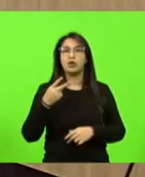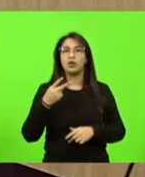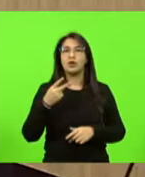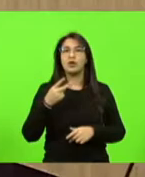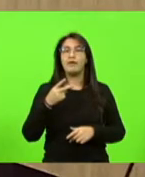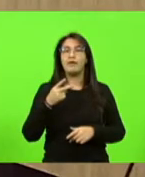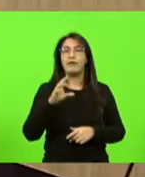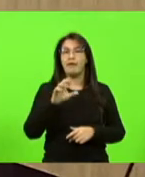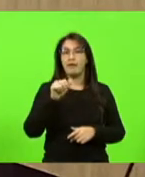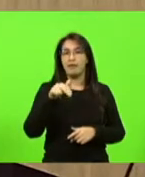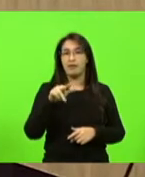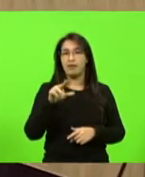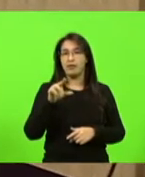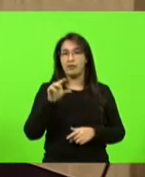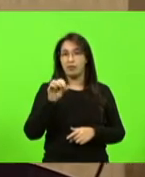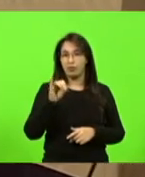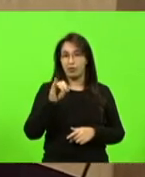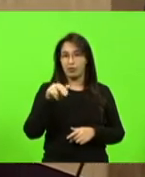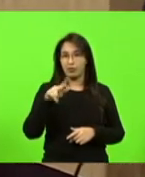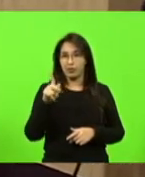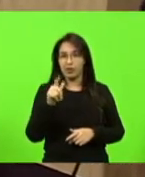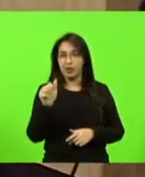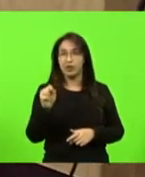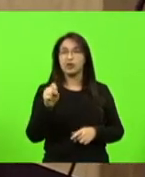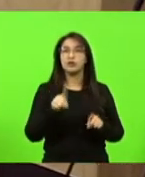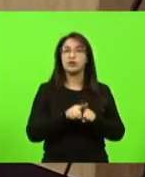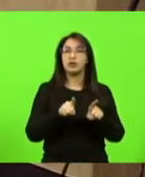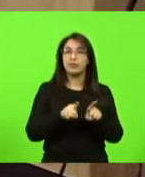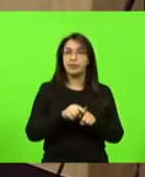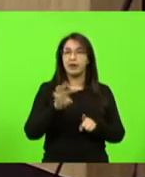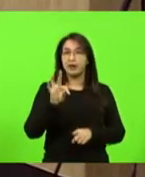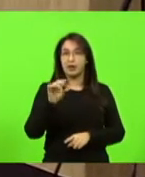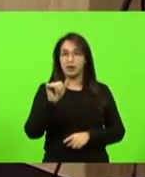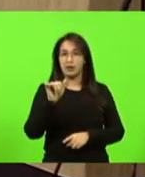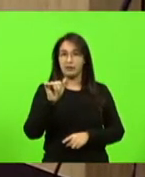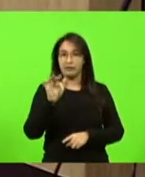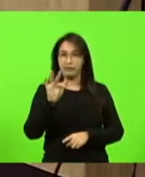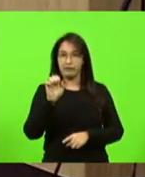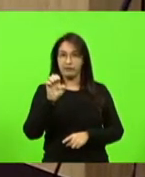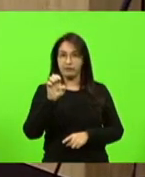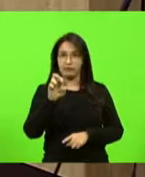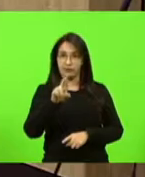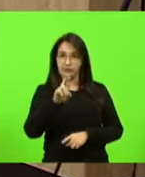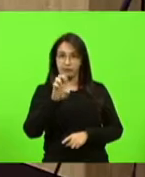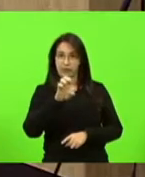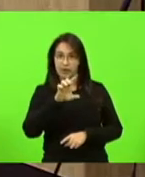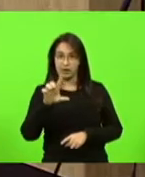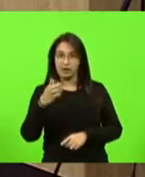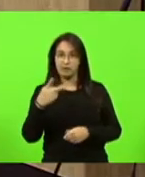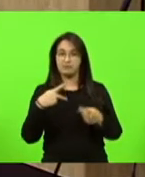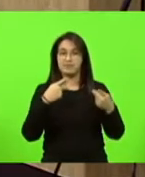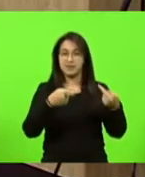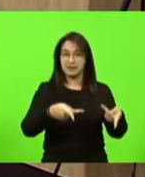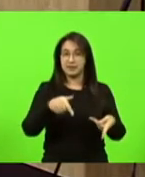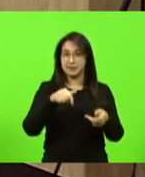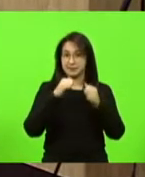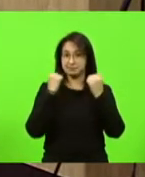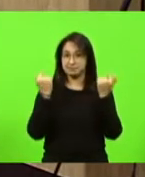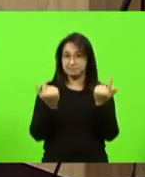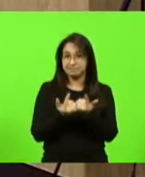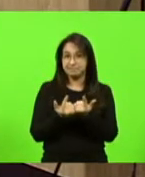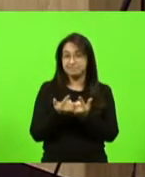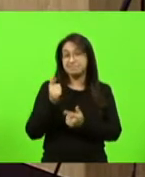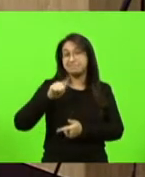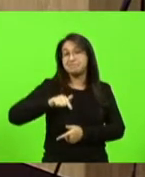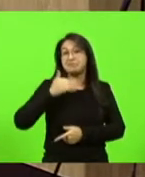também do ex-vereador Tafarel, que vieram visitar esse parlamento, sejam muito bem-vindos. E também vieram pedir para